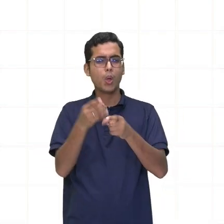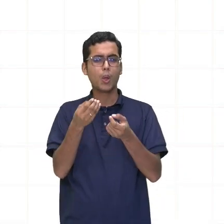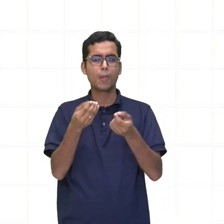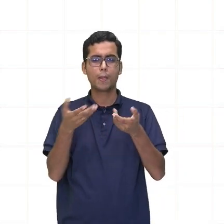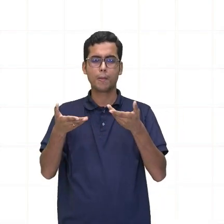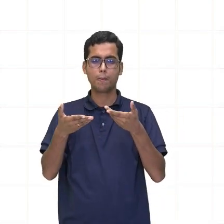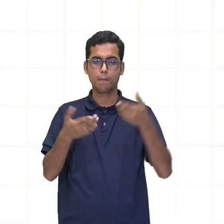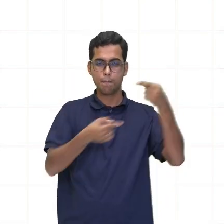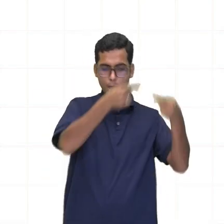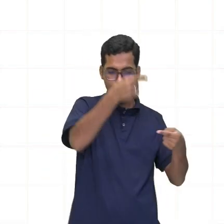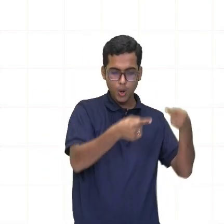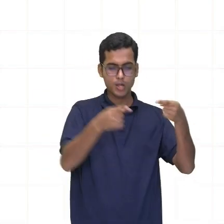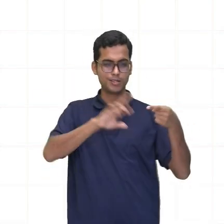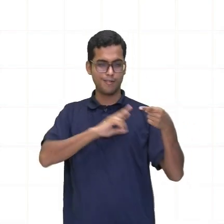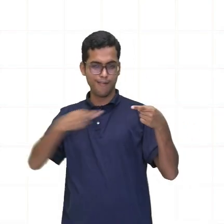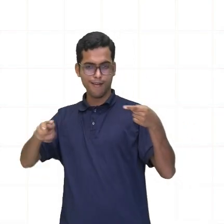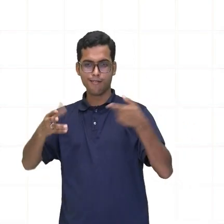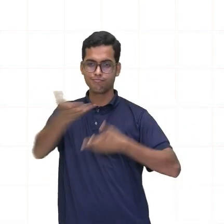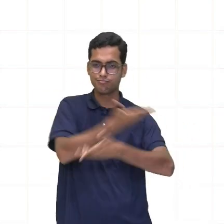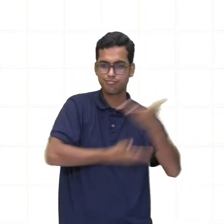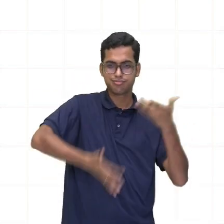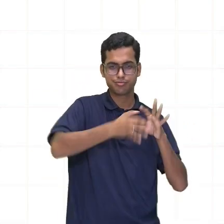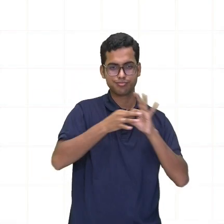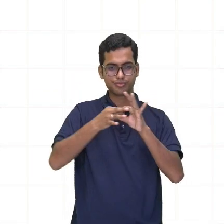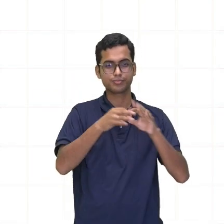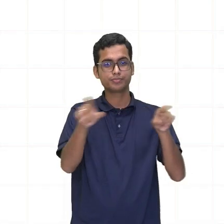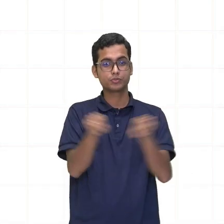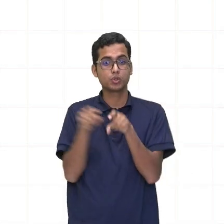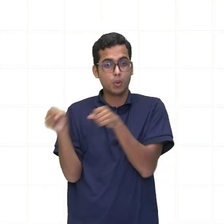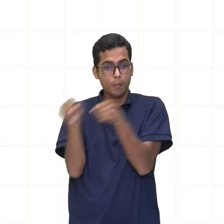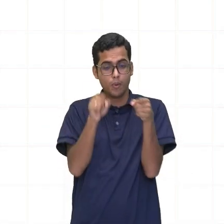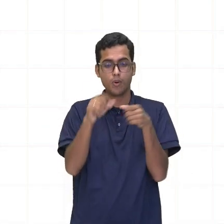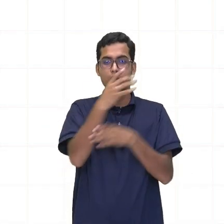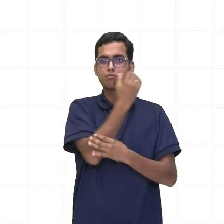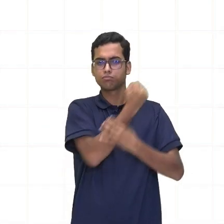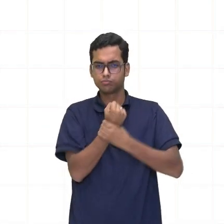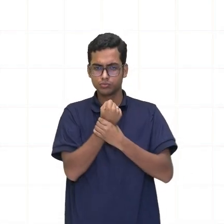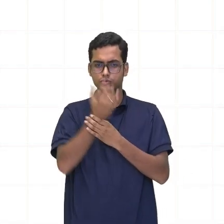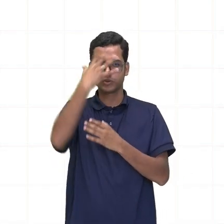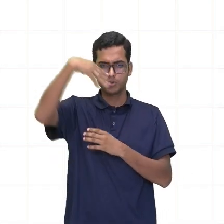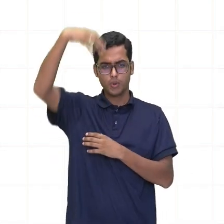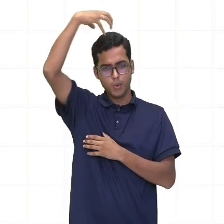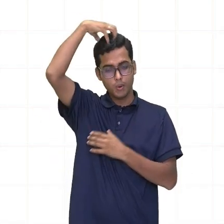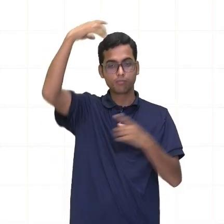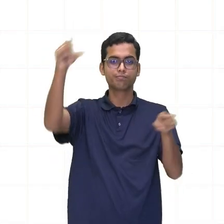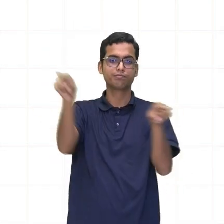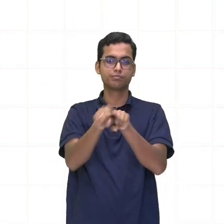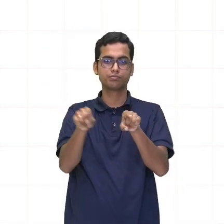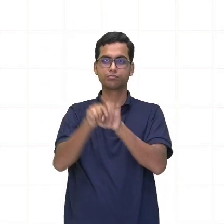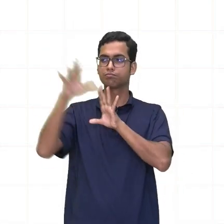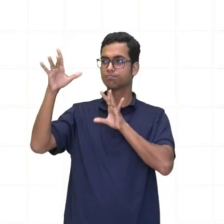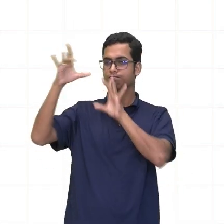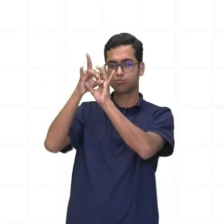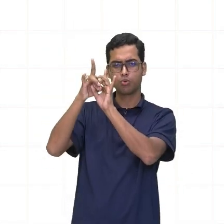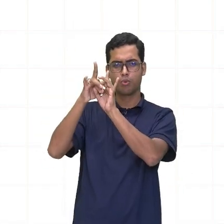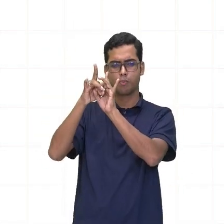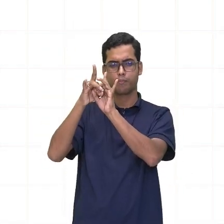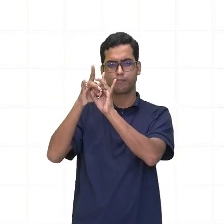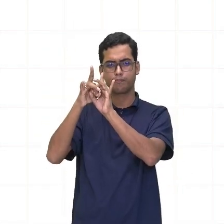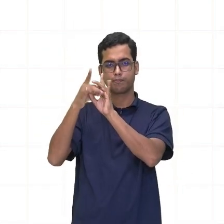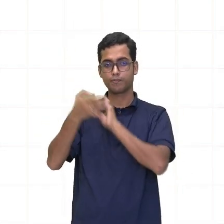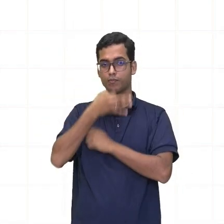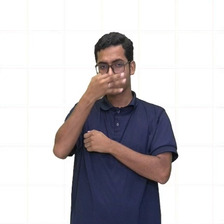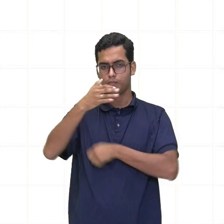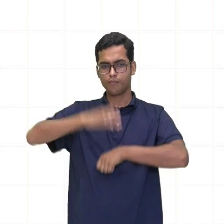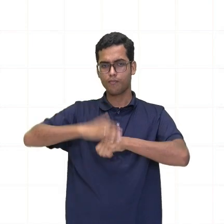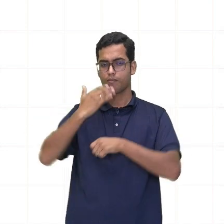envolver política e religião. O poder real era também o poder divino. Para ele, né, os